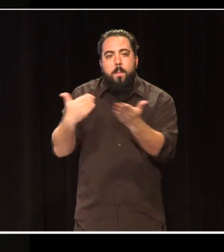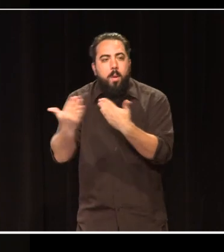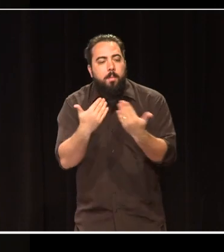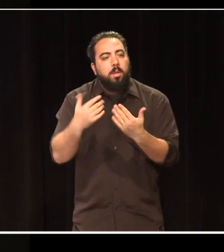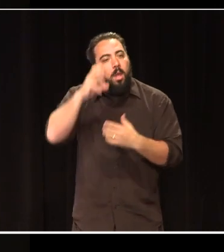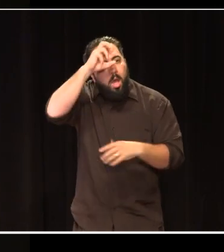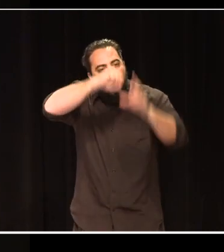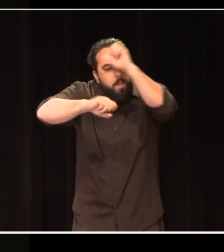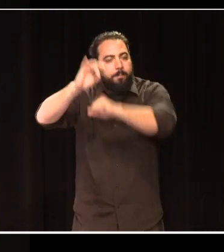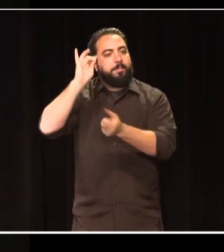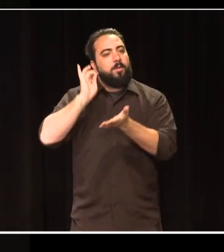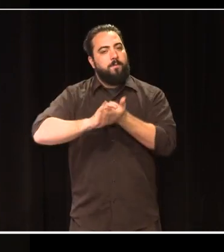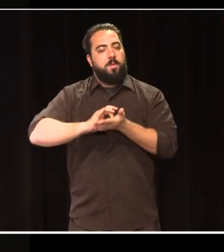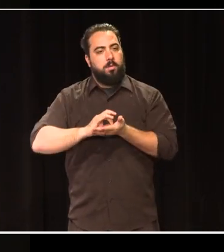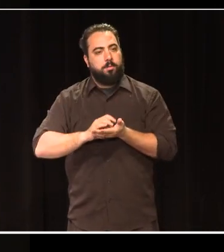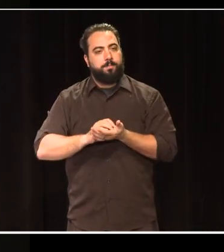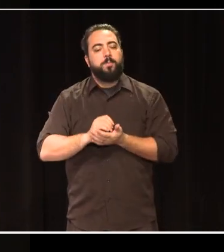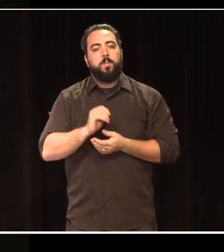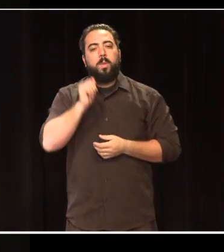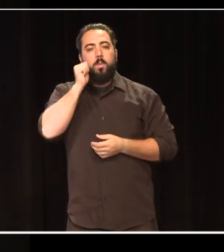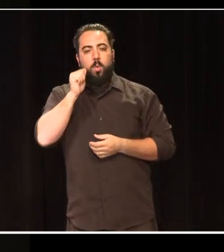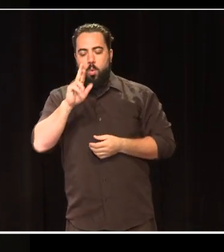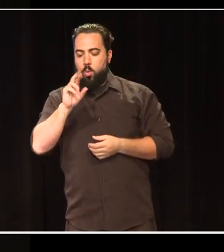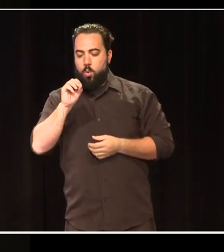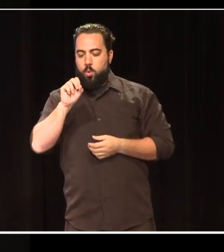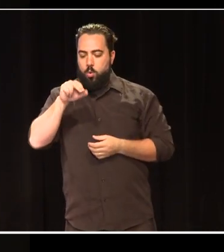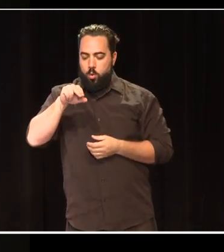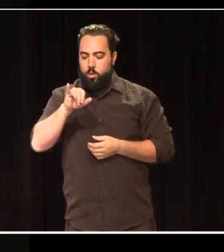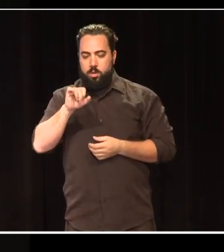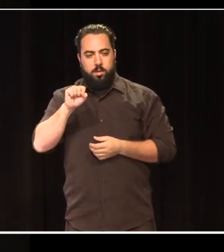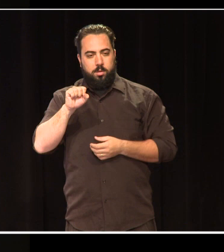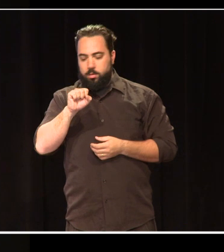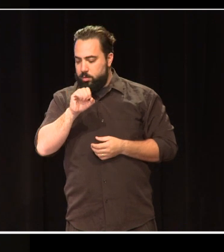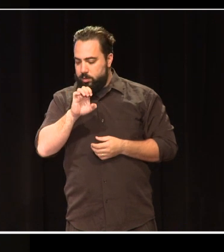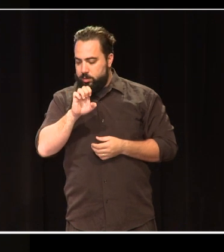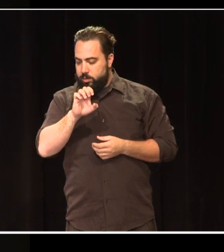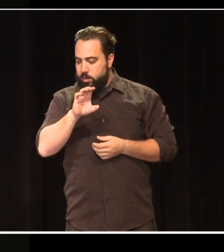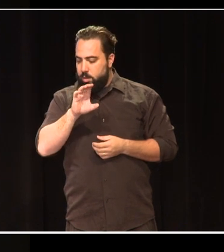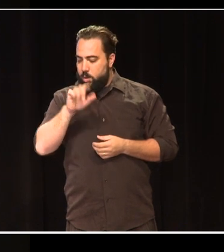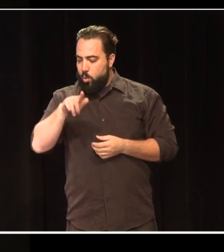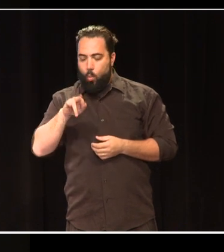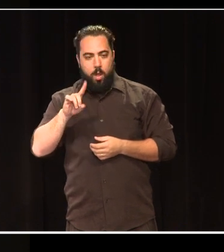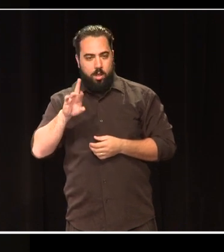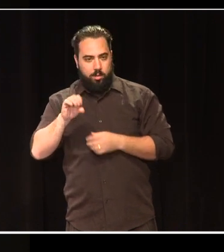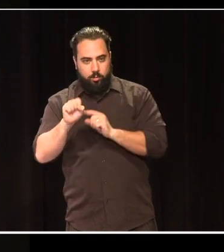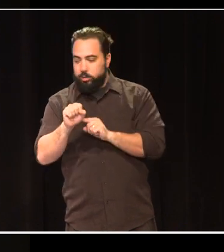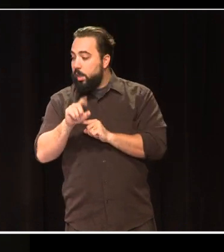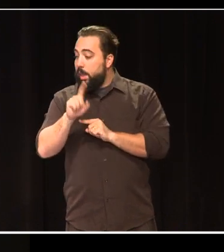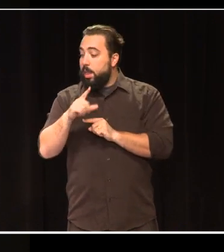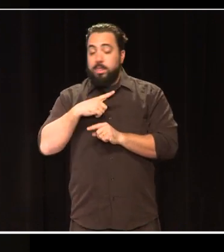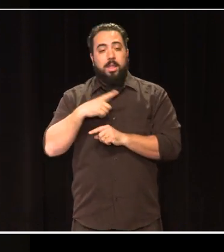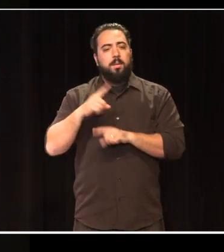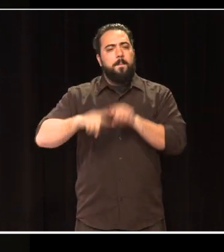real, né? A Ronice Quadros, ela fala num artigo dela, que é Tecnologia para o Estabelecimento de Documentação da